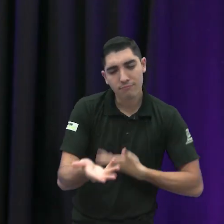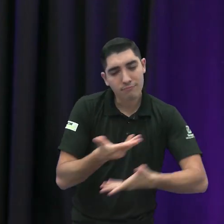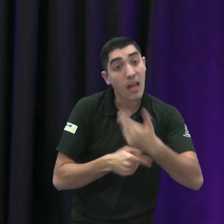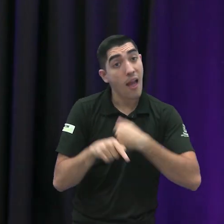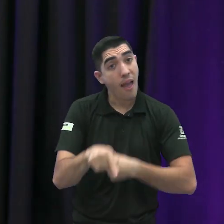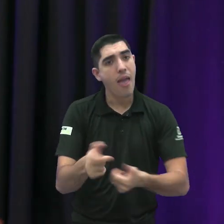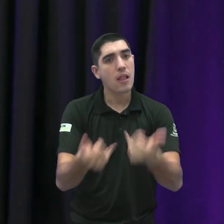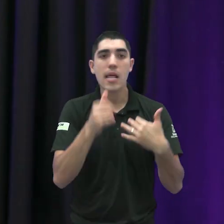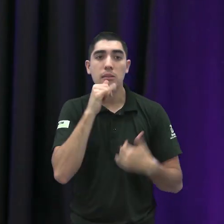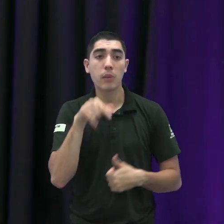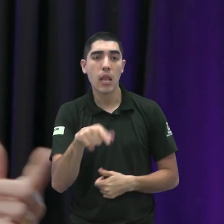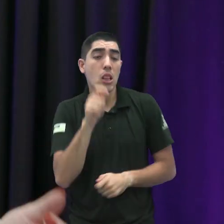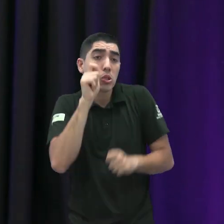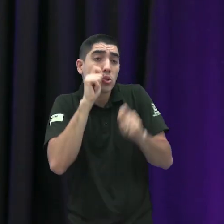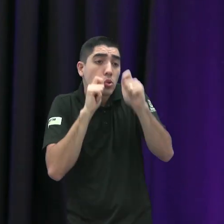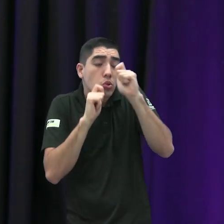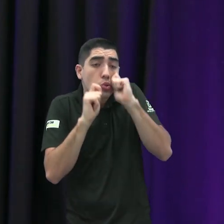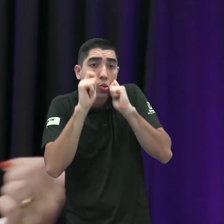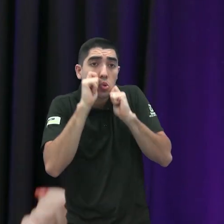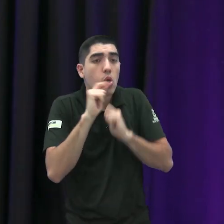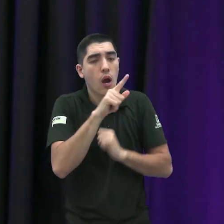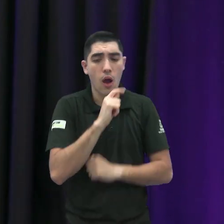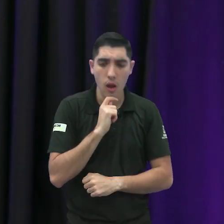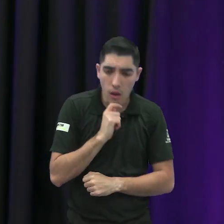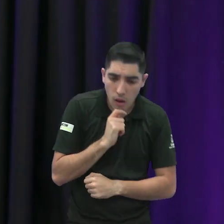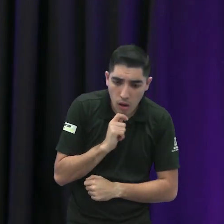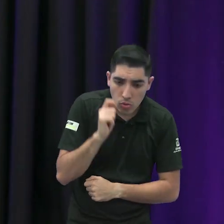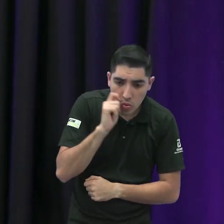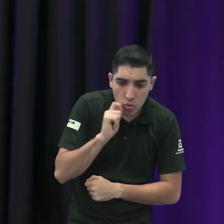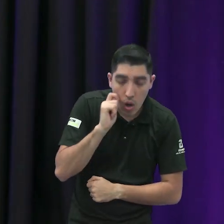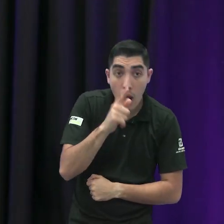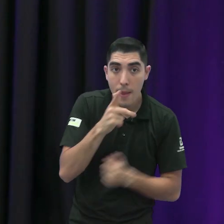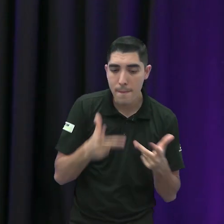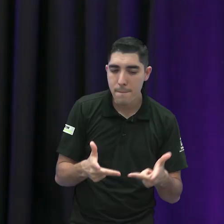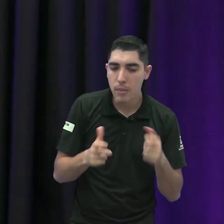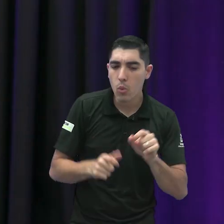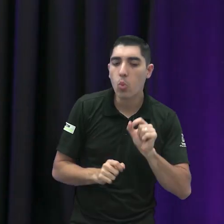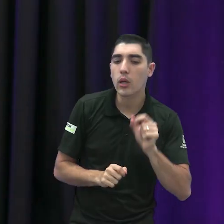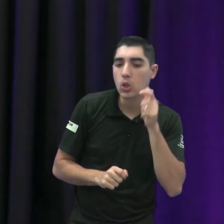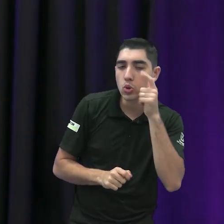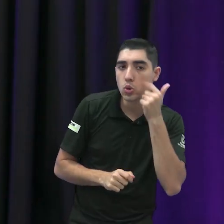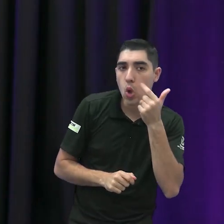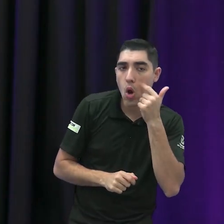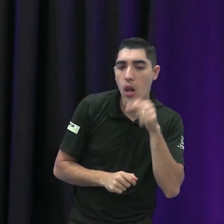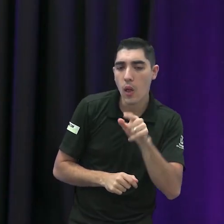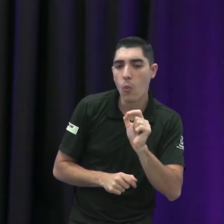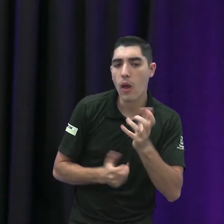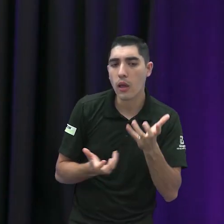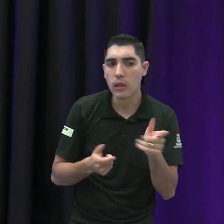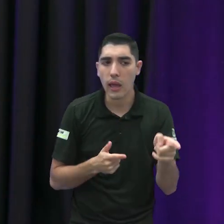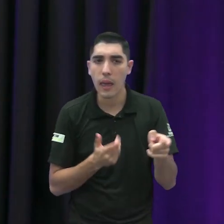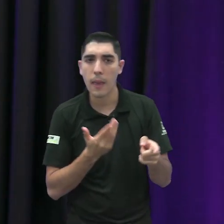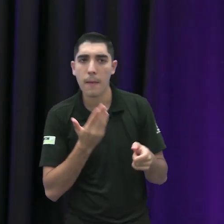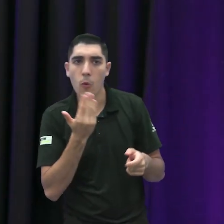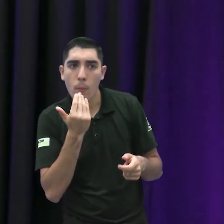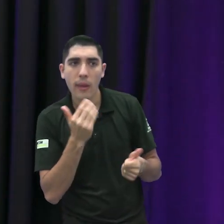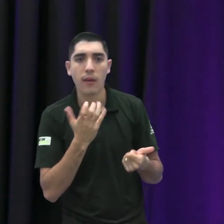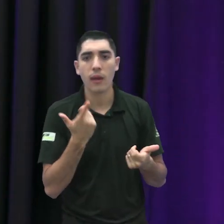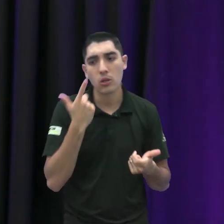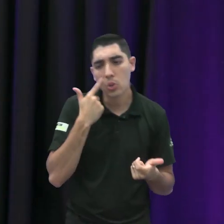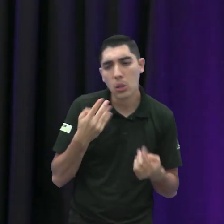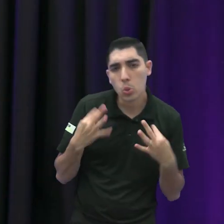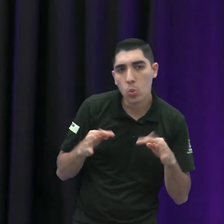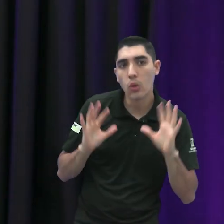Escutativa é em relação ao chorinho na primeira infância, para saber identificar o que a criança precisa de fato, porque às vezes o